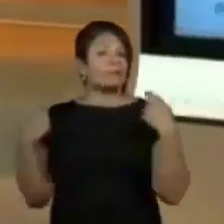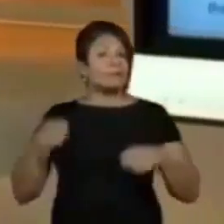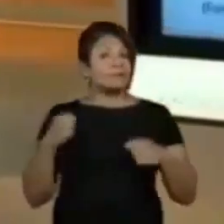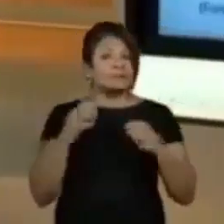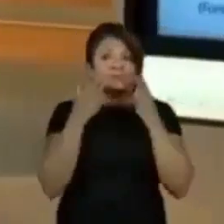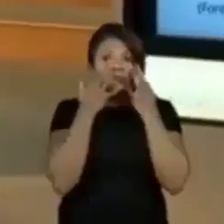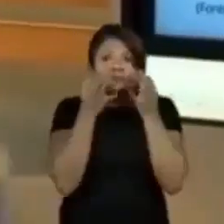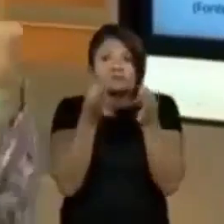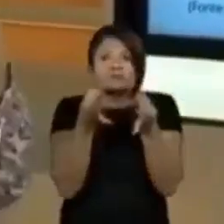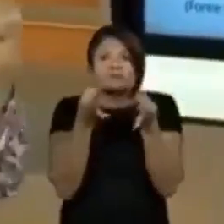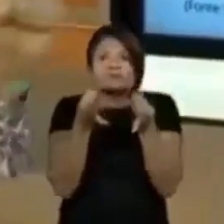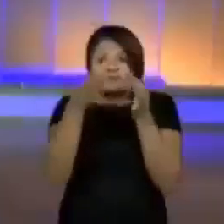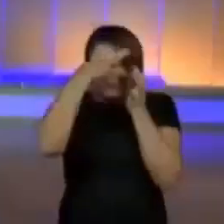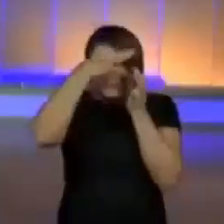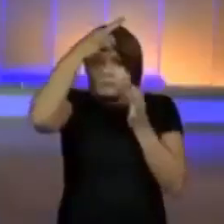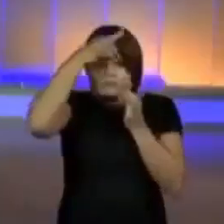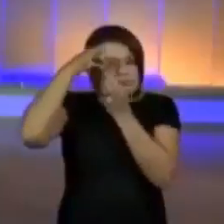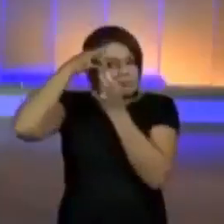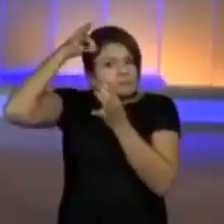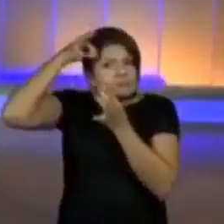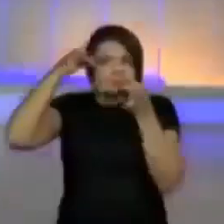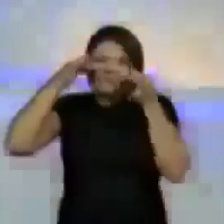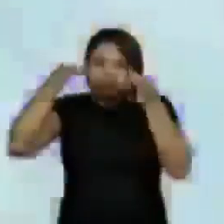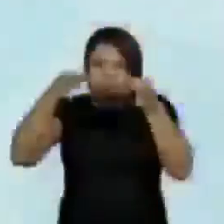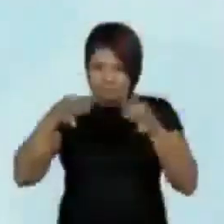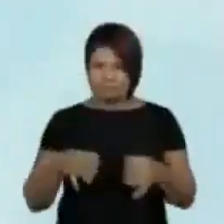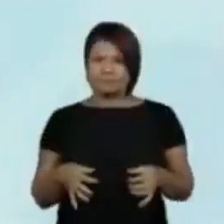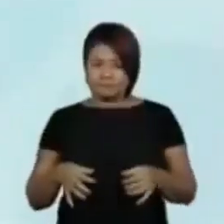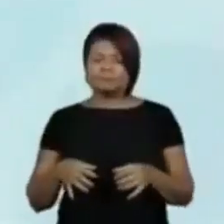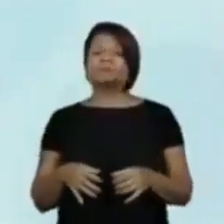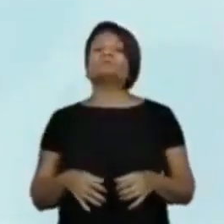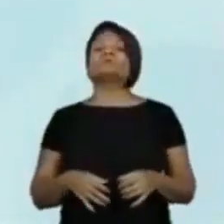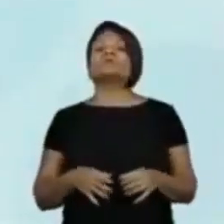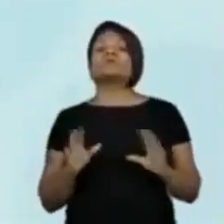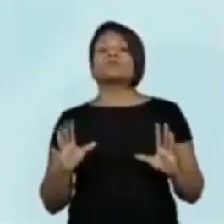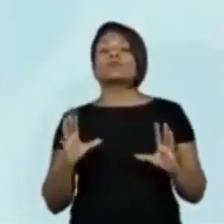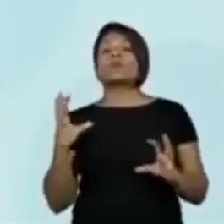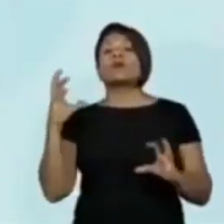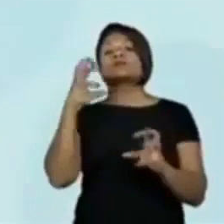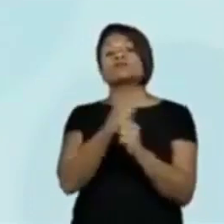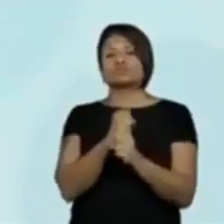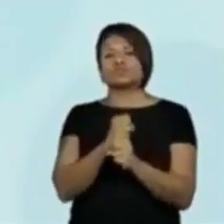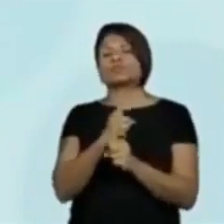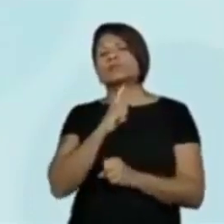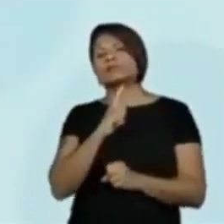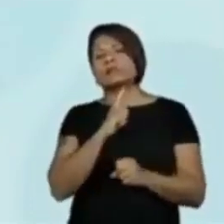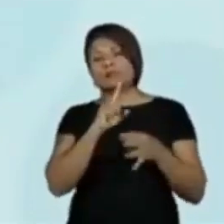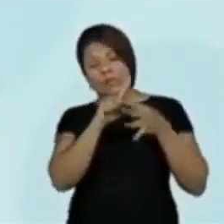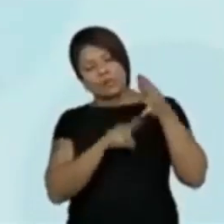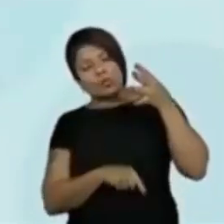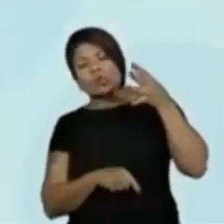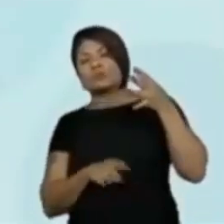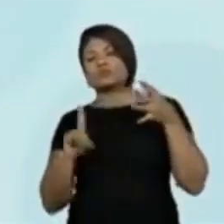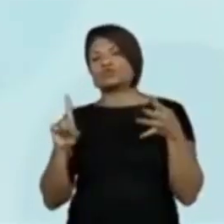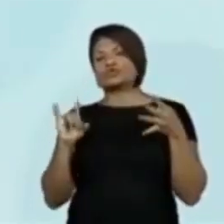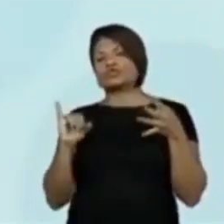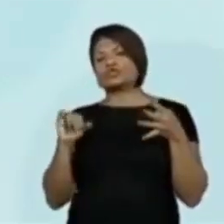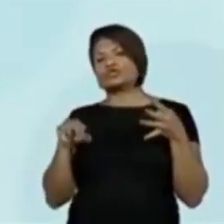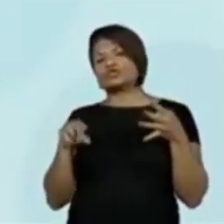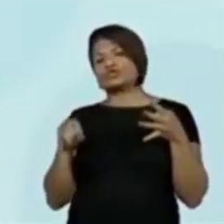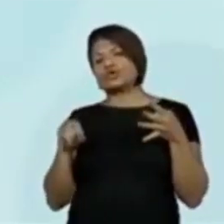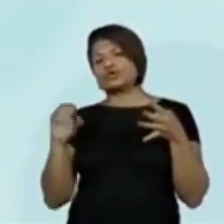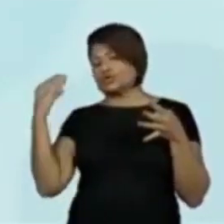prestar muita atenção. Então, olha só. A soma de votos dos 4 dinossauros mais